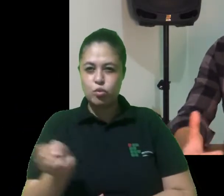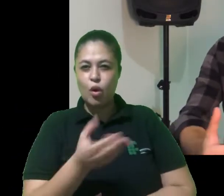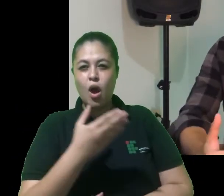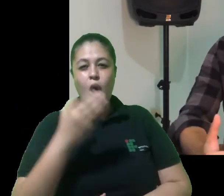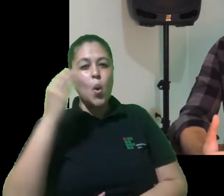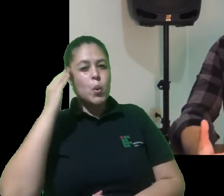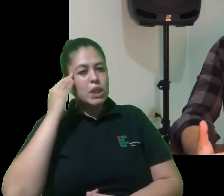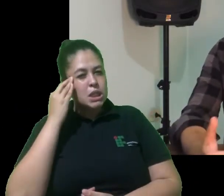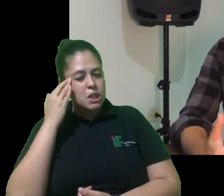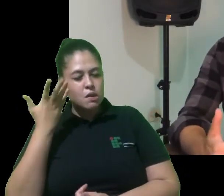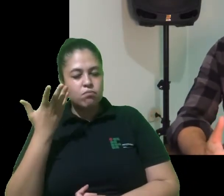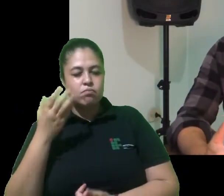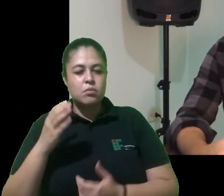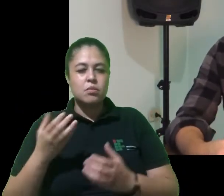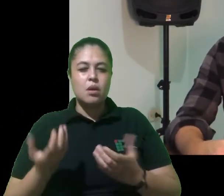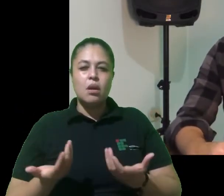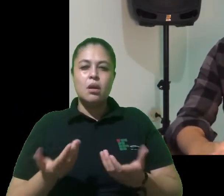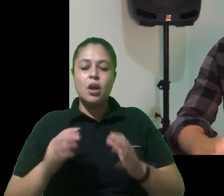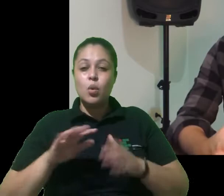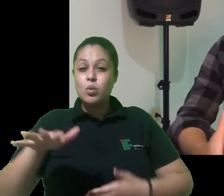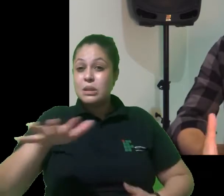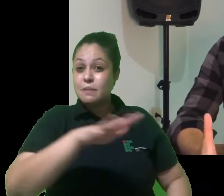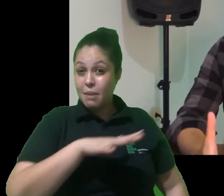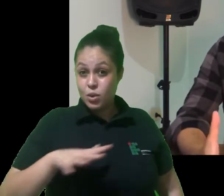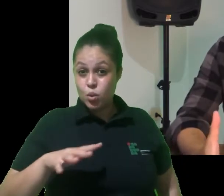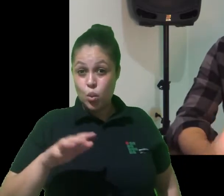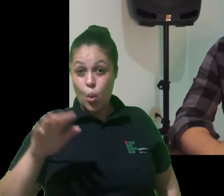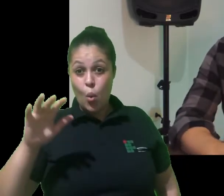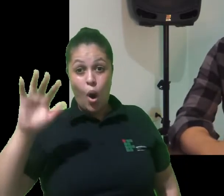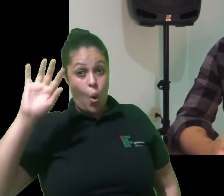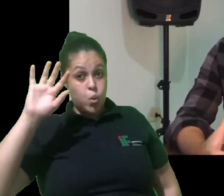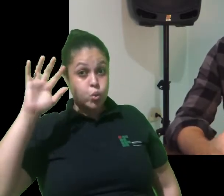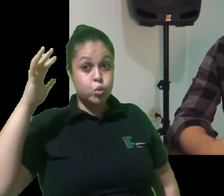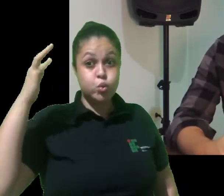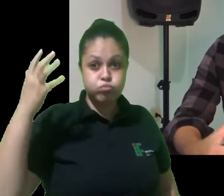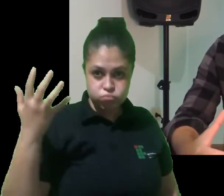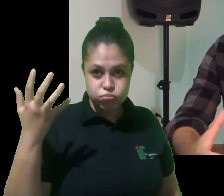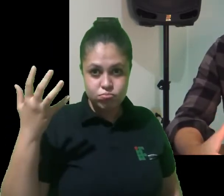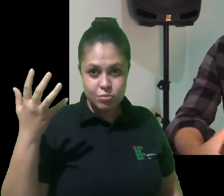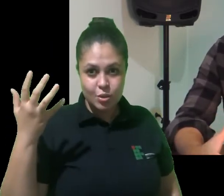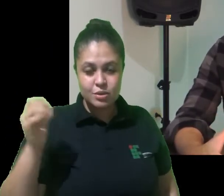o entendimento mais moderno é de que o espaço é um produto de